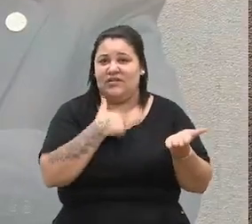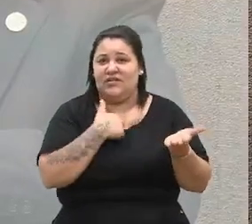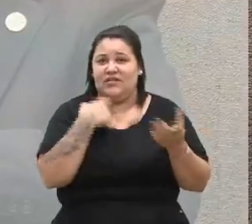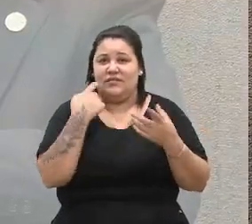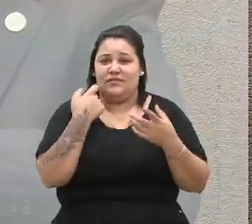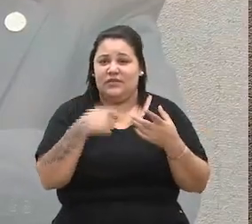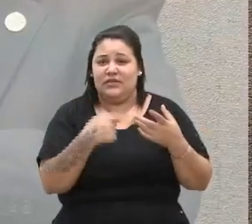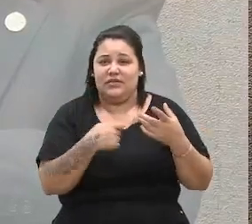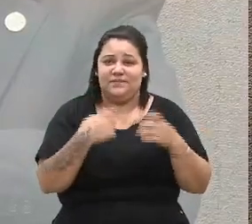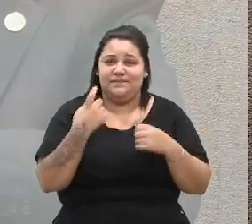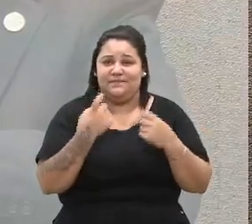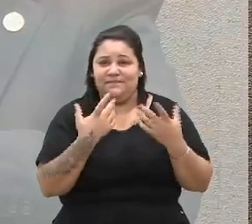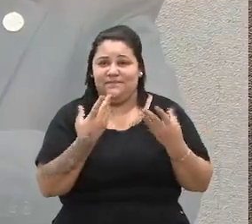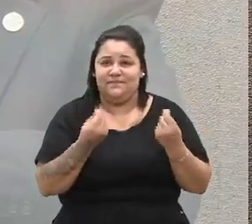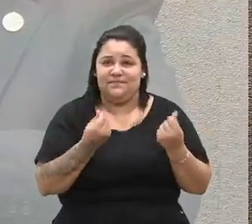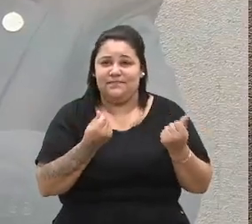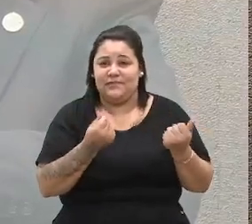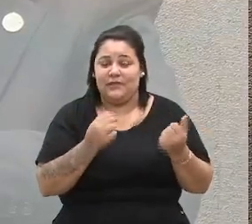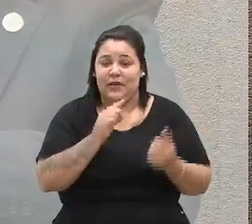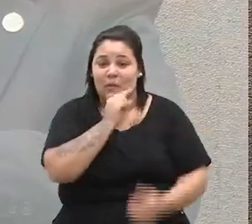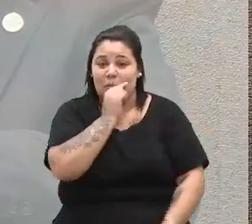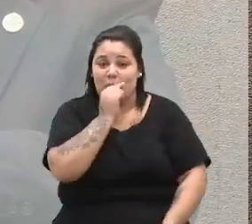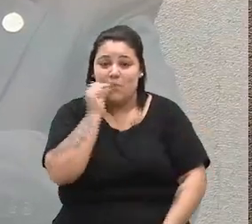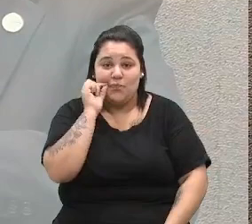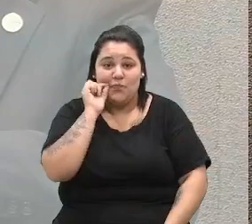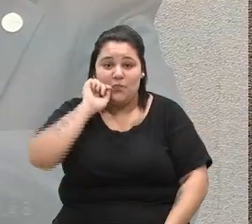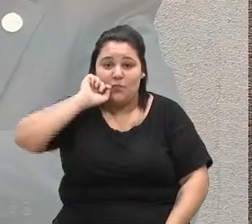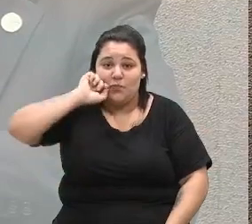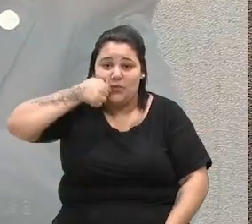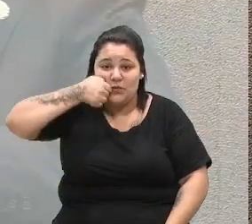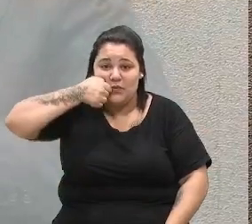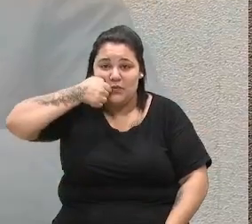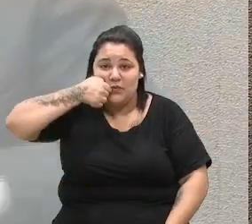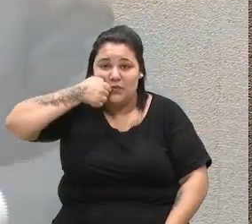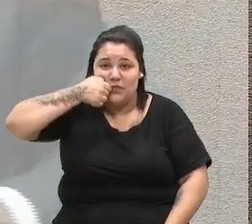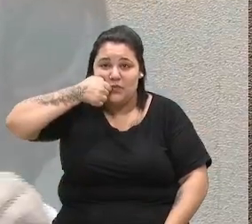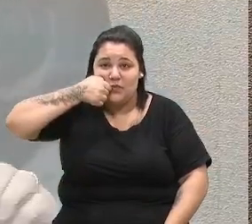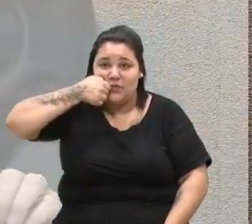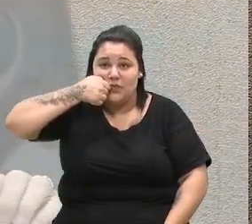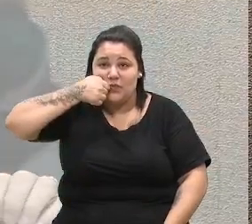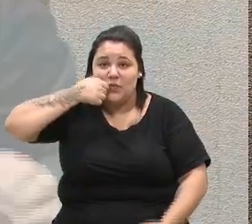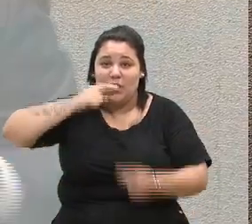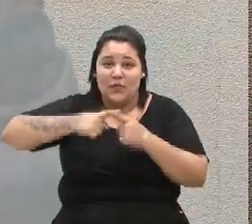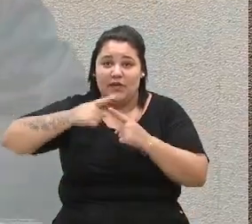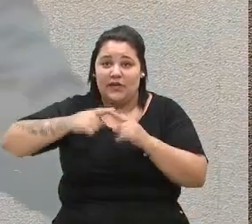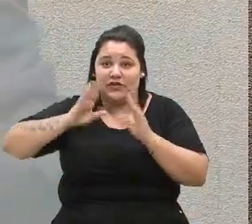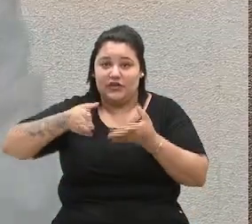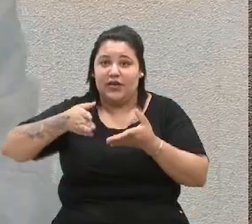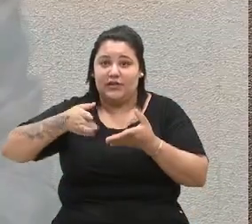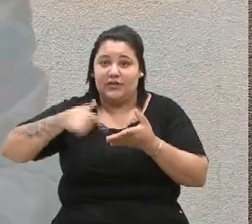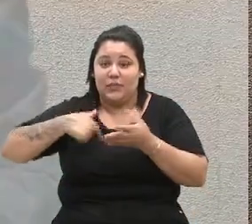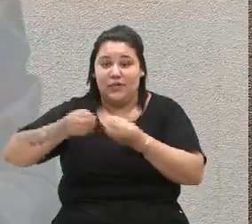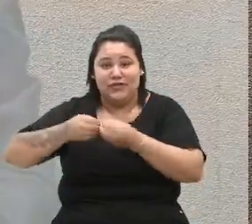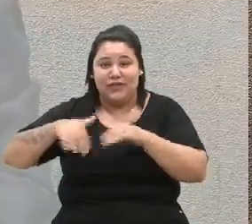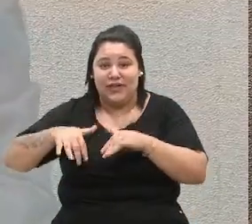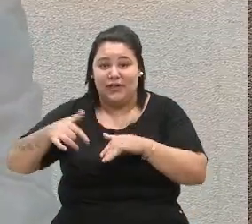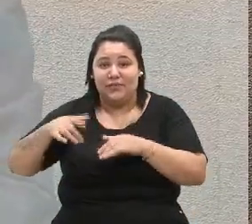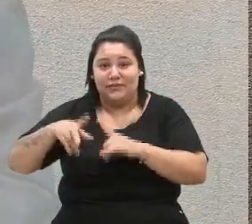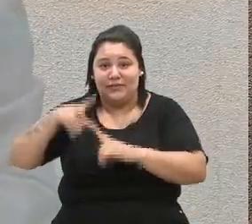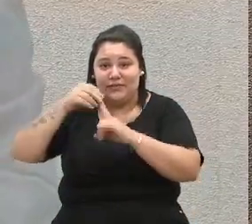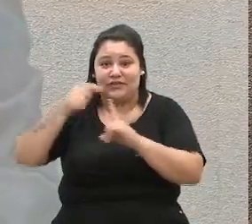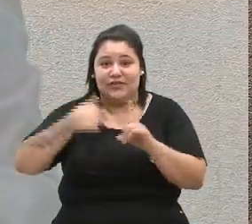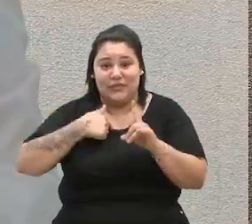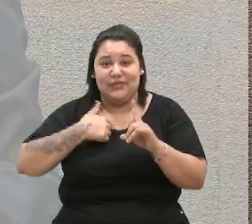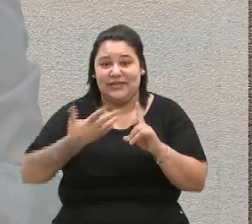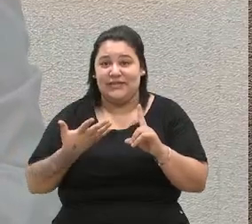né, tipo, com fecho na boca, né, porque a gente já está amordaçado faz tempo, né, principalmente eu. Mas eu